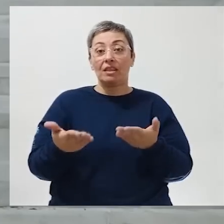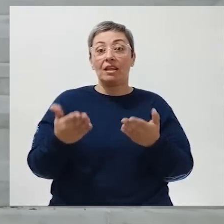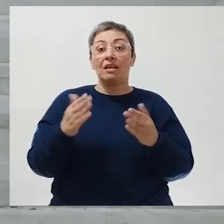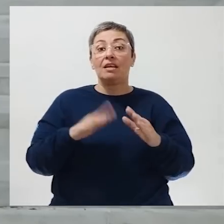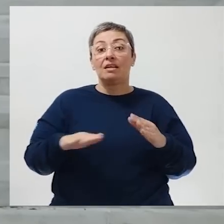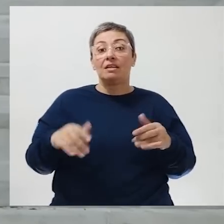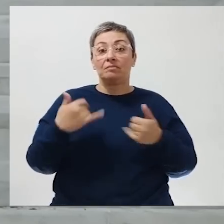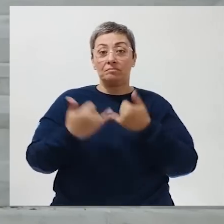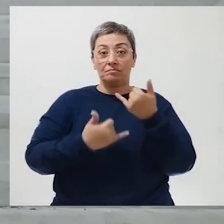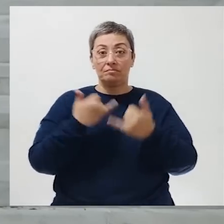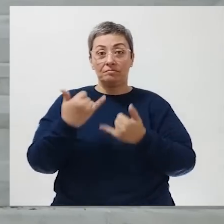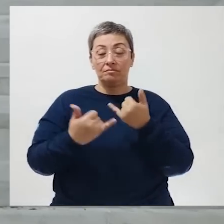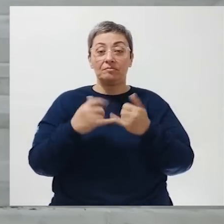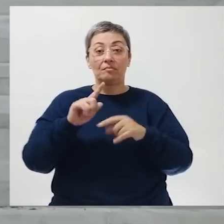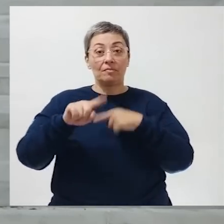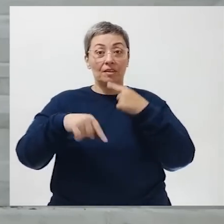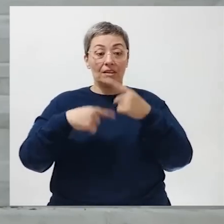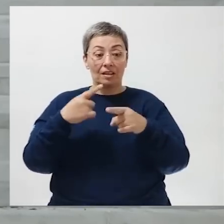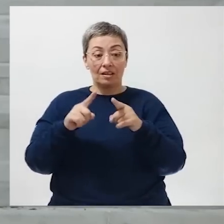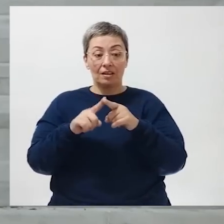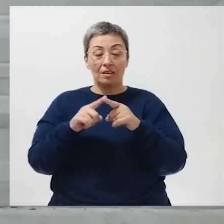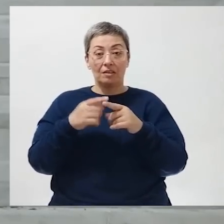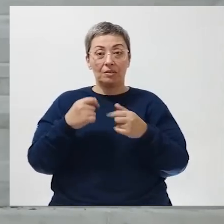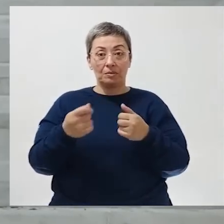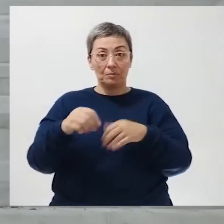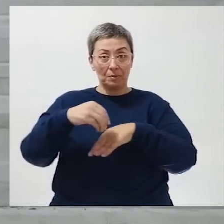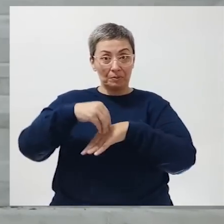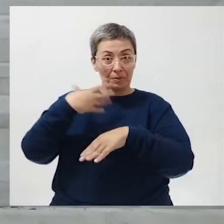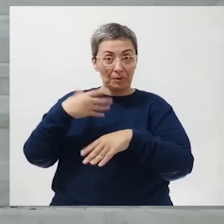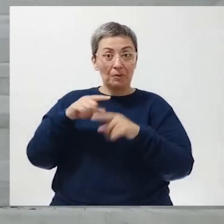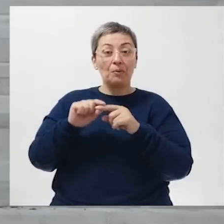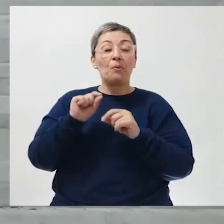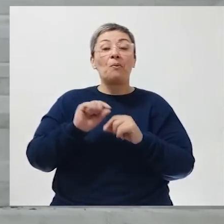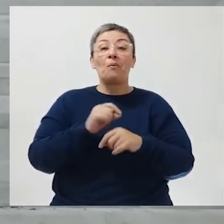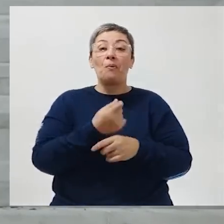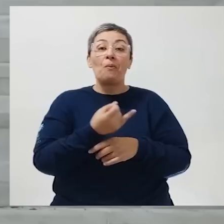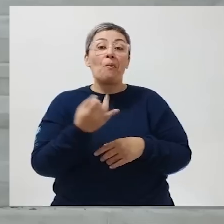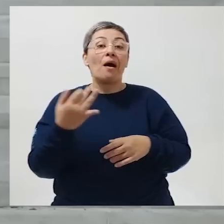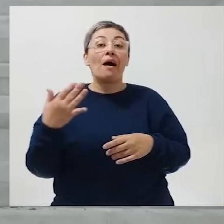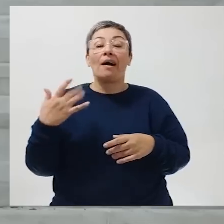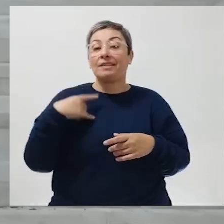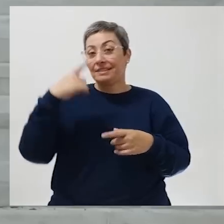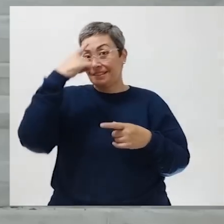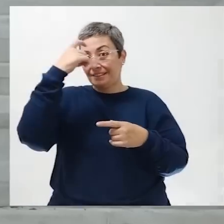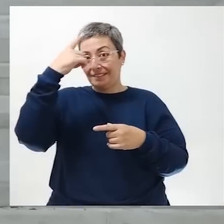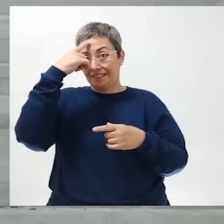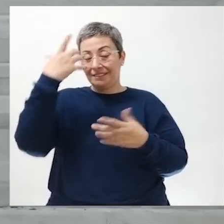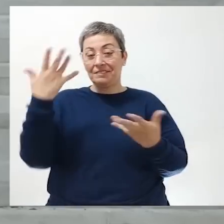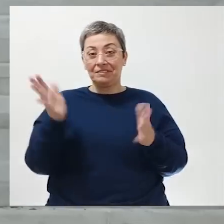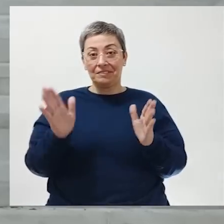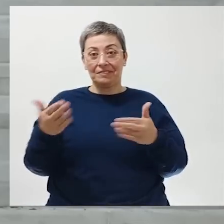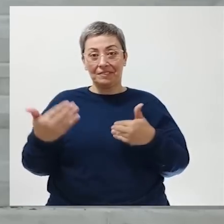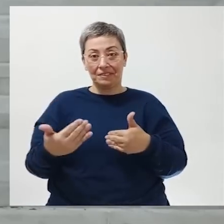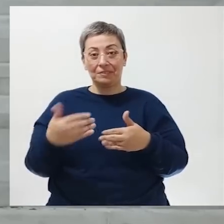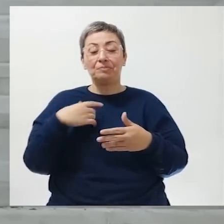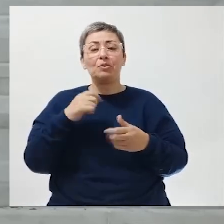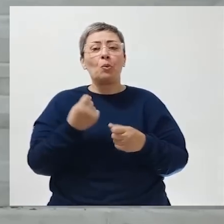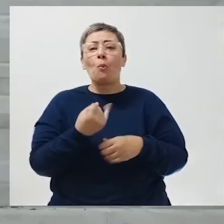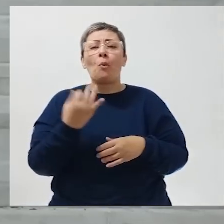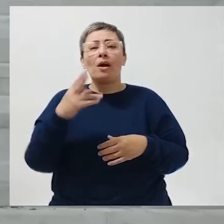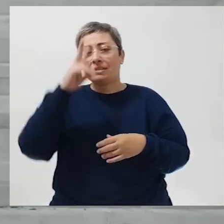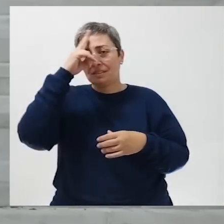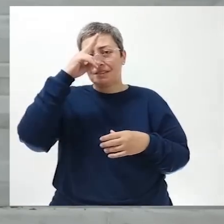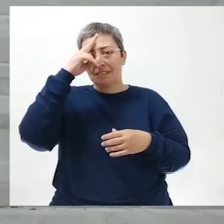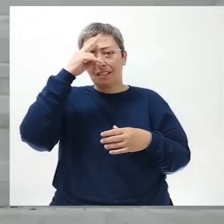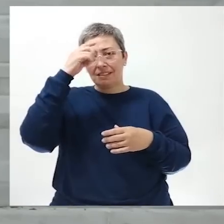criança brincar. E depois vocês passam para me contar quantas coisas elas inventaram com essa caixa. Quantas